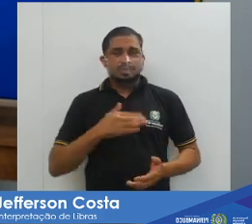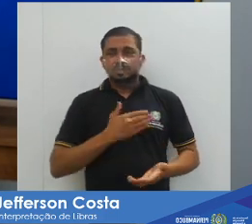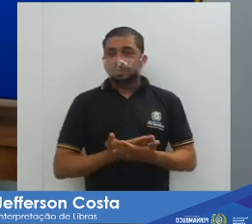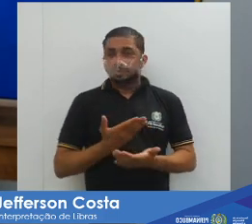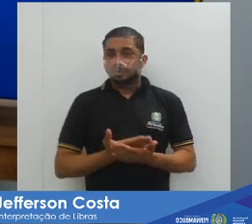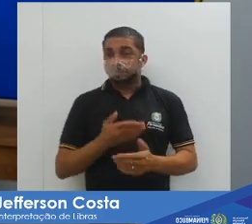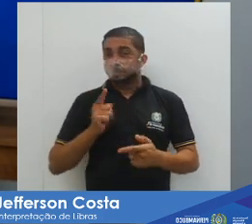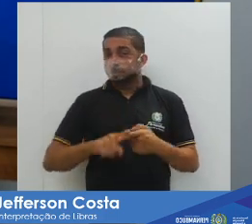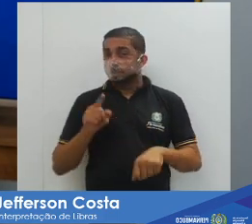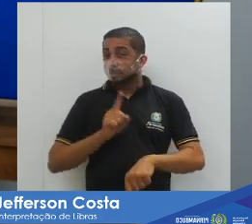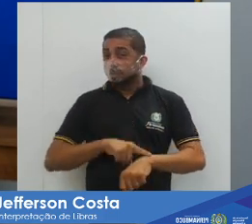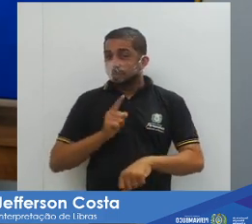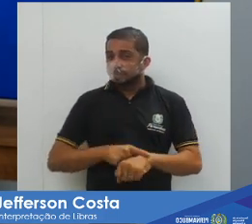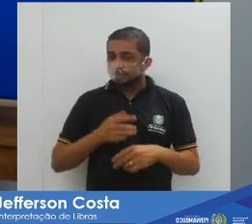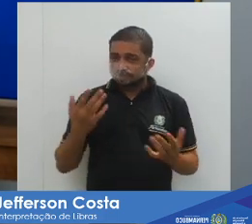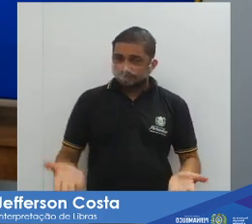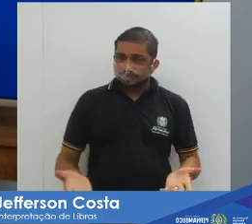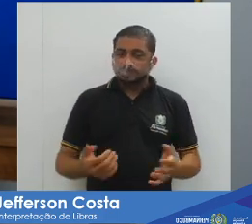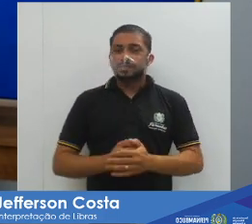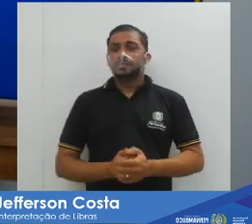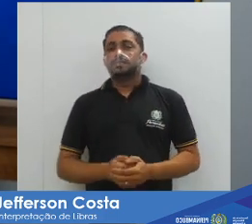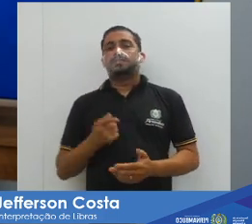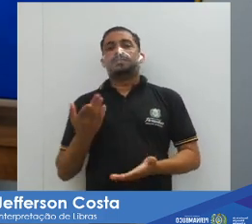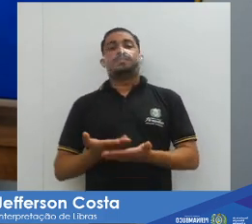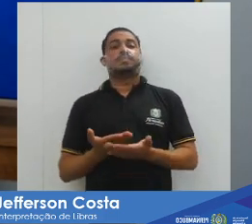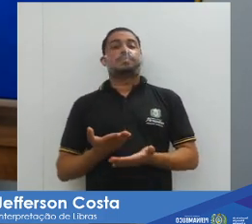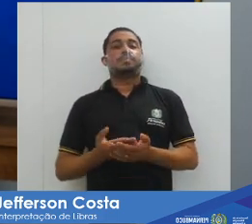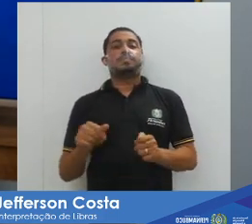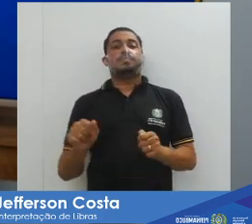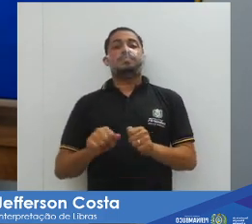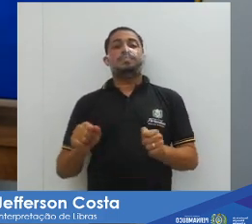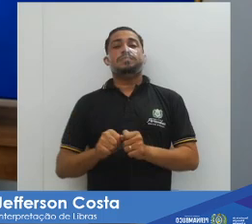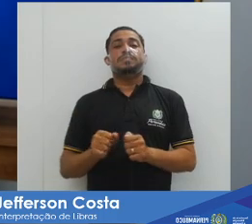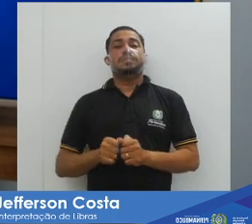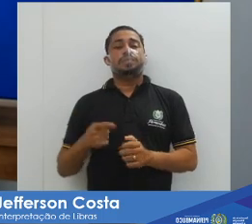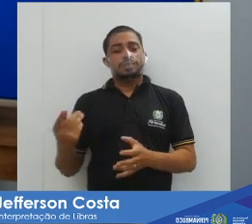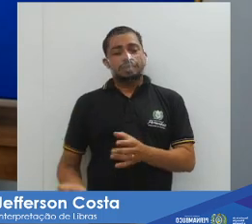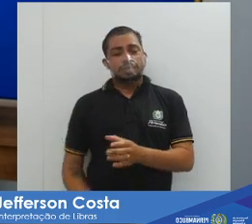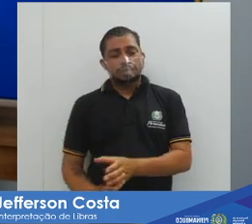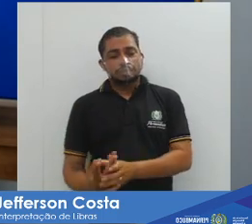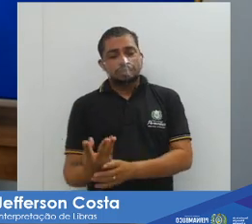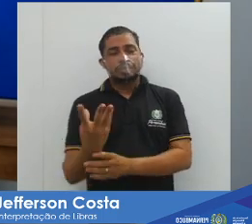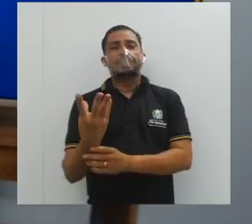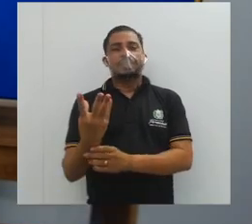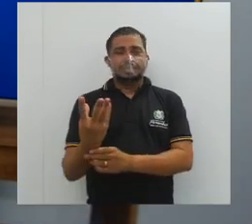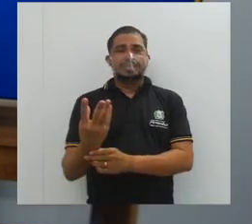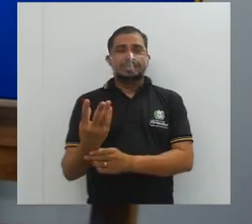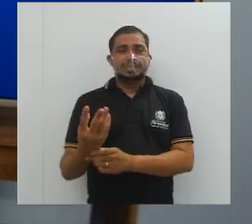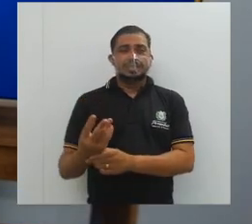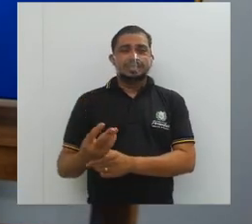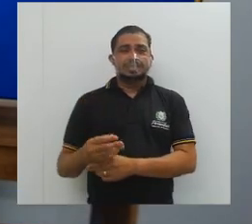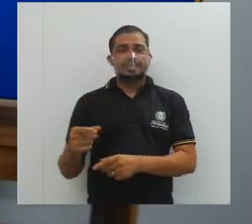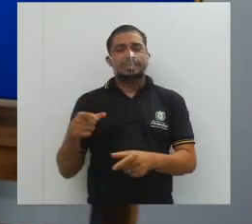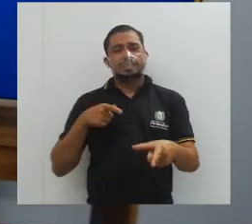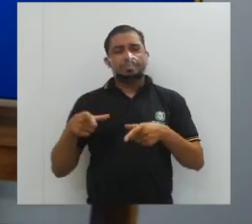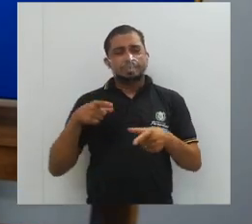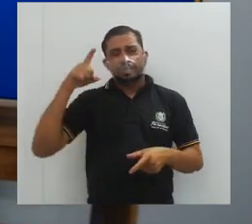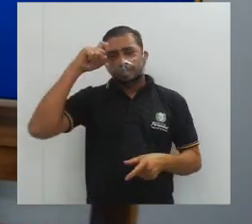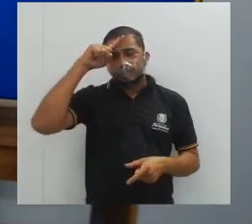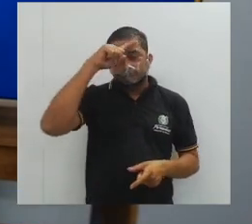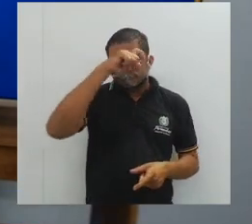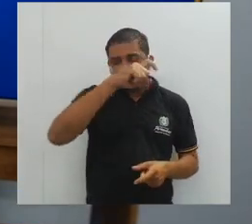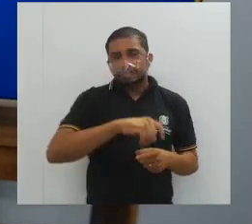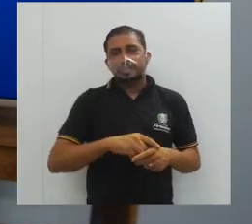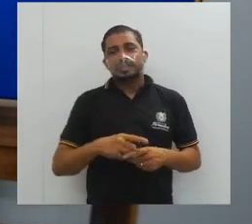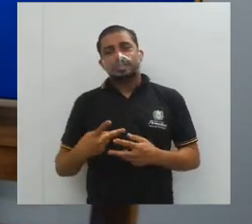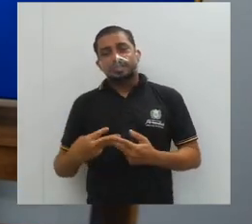estudar, porque a hora é essa, né? Esse estudo aí que a gente faz é essa semente que a gente planta, né? Dá trabalho, dá os calos